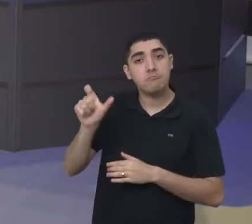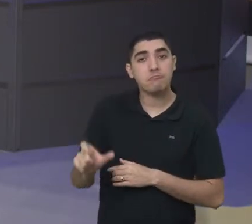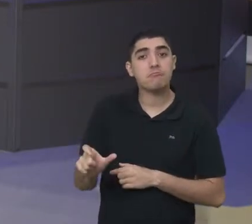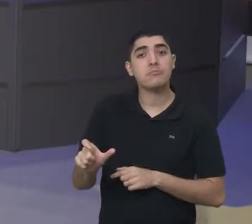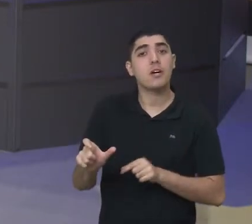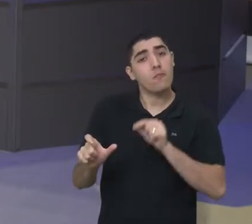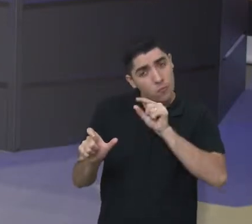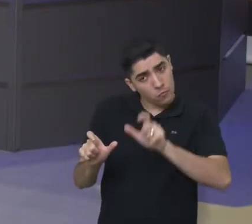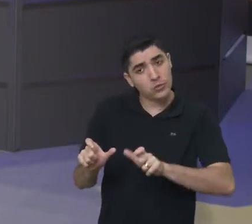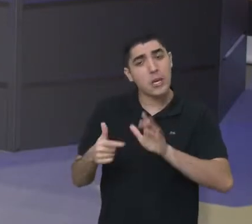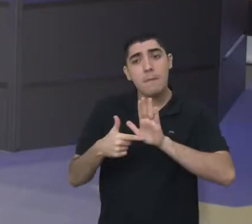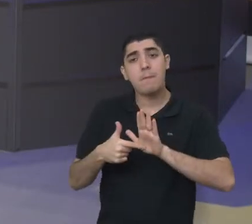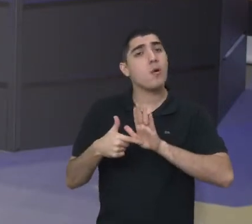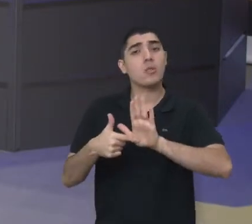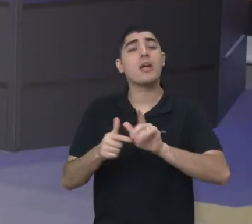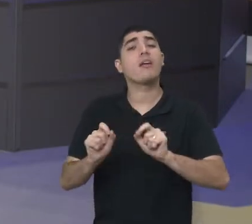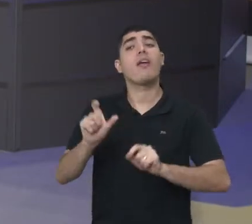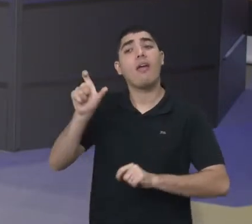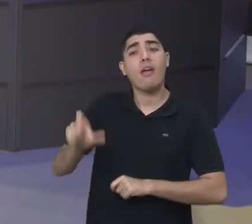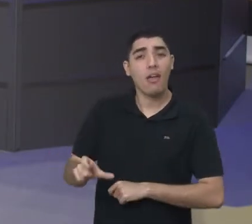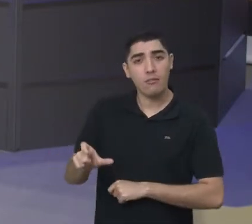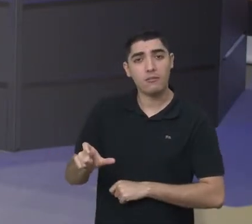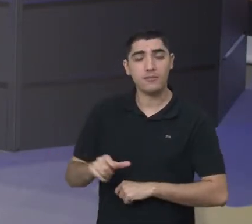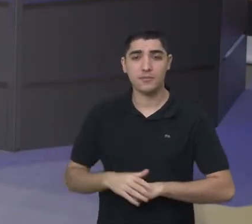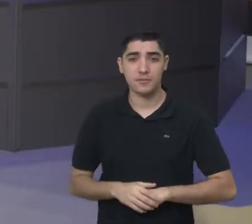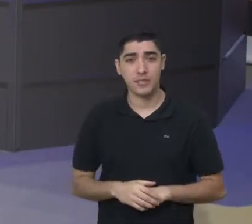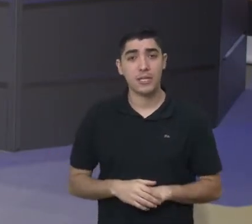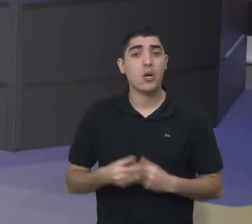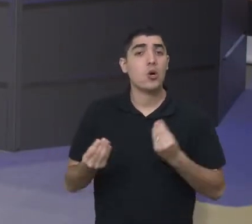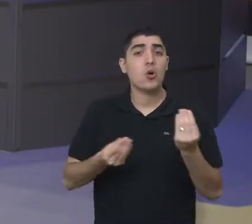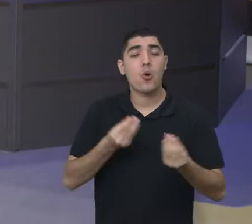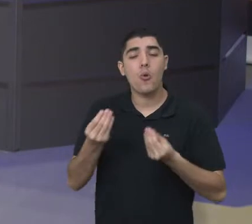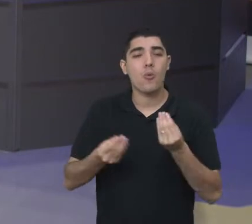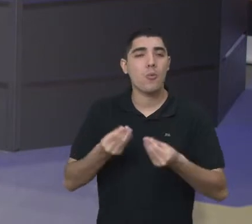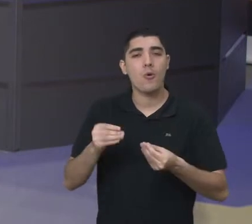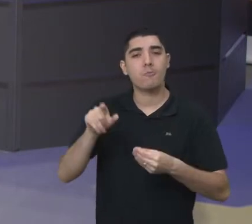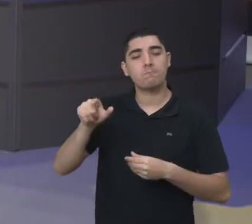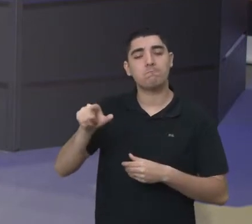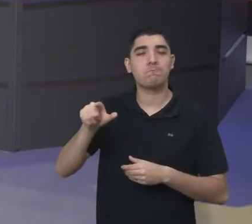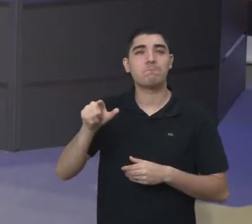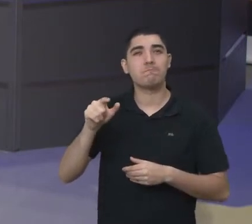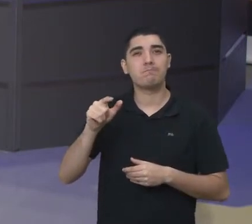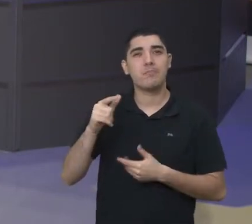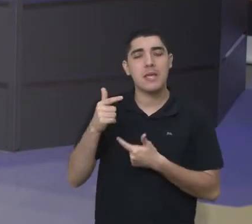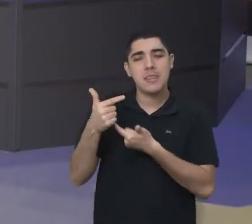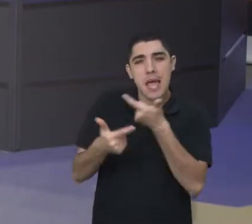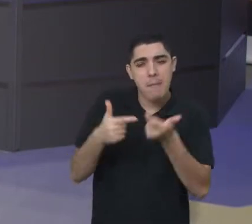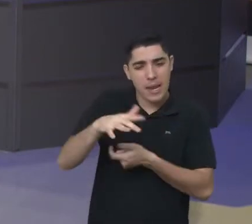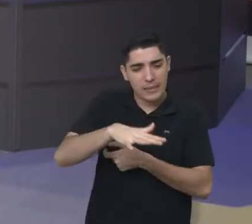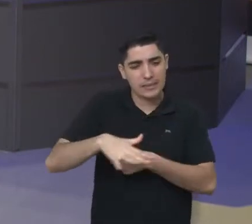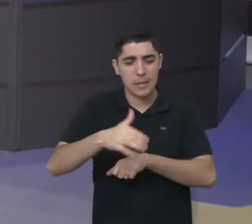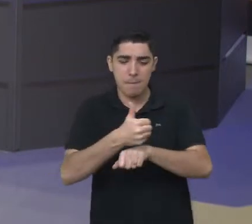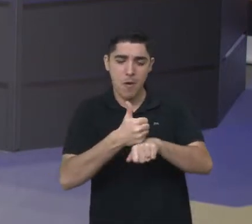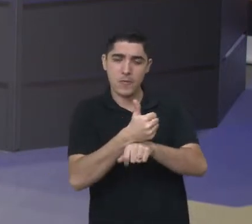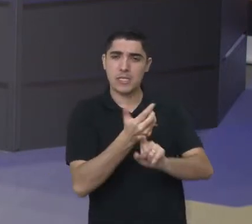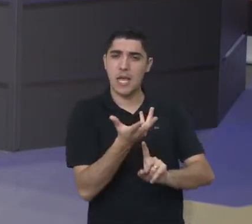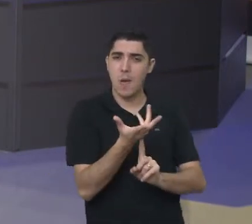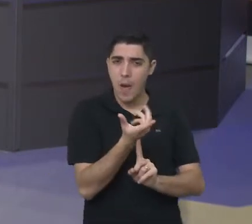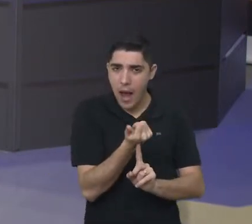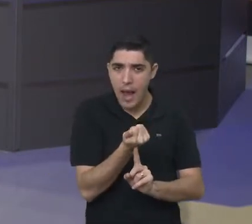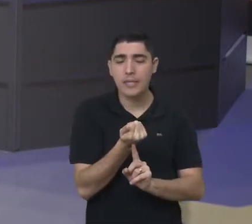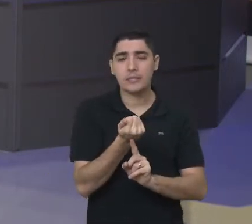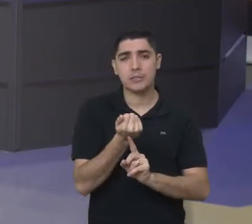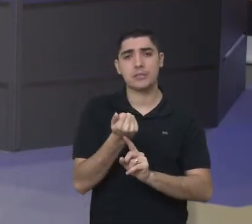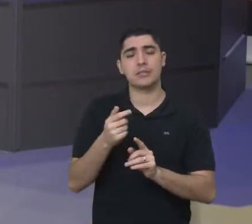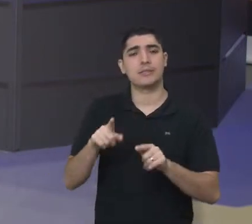falando que você se apresente pra galera. Quem é Fernanda? Como surgiu essa ideia de arte,